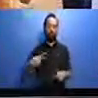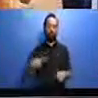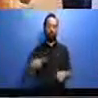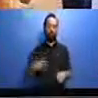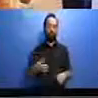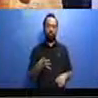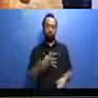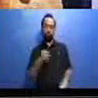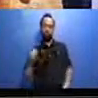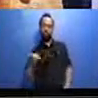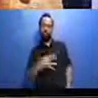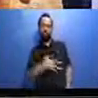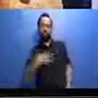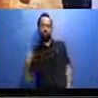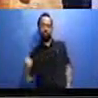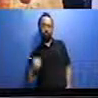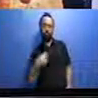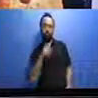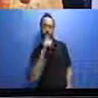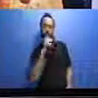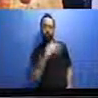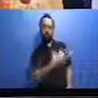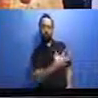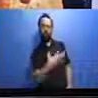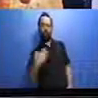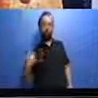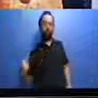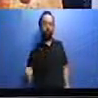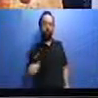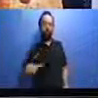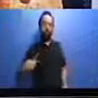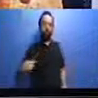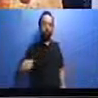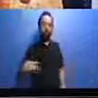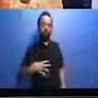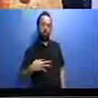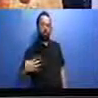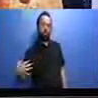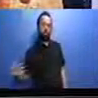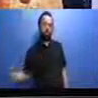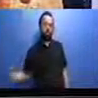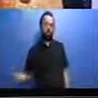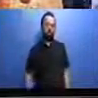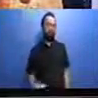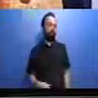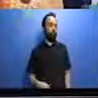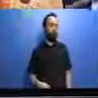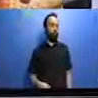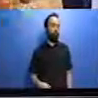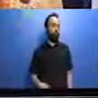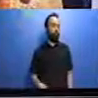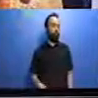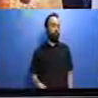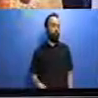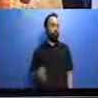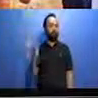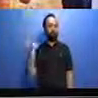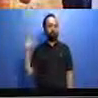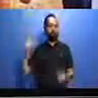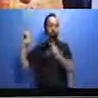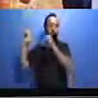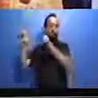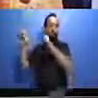flagelos, contribui para o fluxo da água. A água entrar pelo porócito e sair pelo ósculo. E aqui